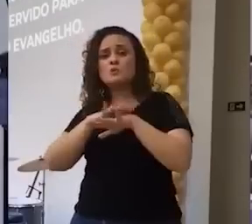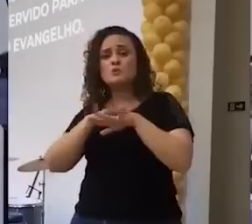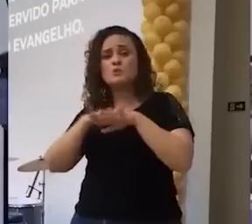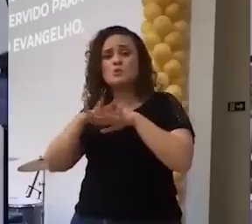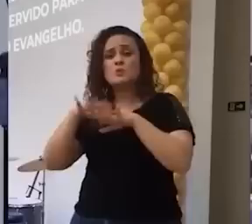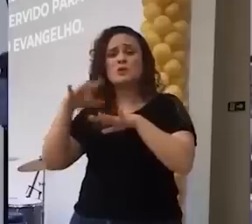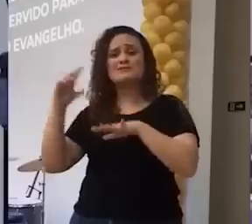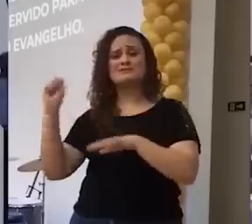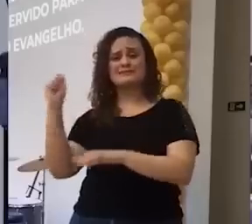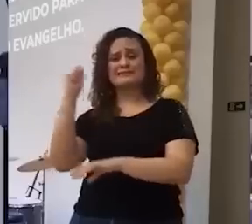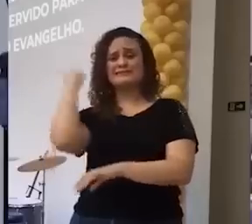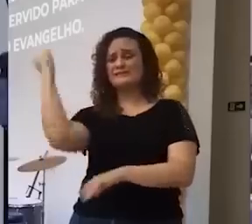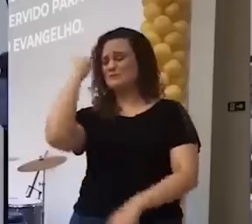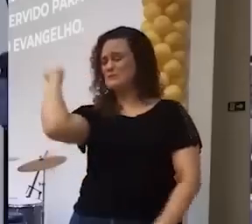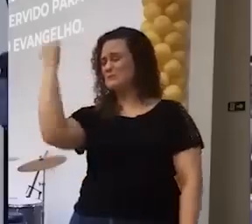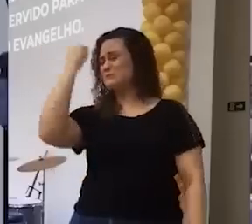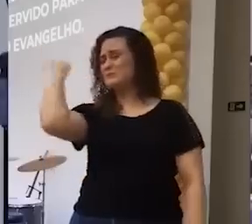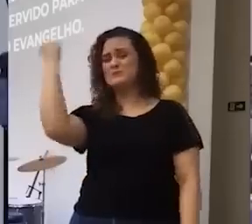perspectiva da medicina.